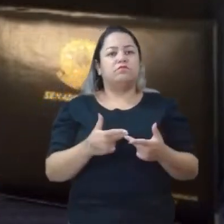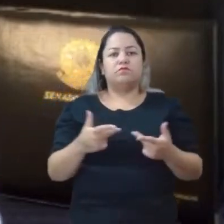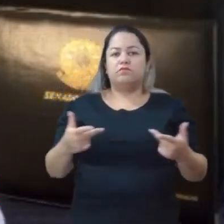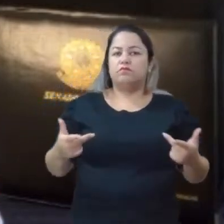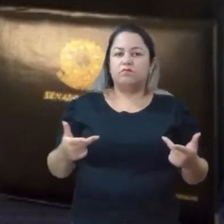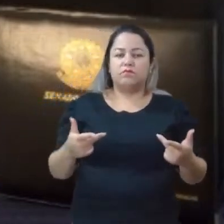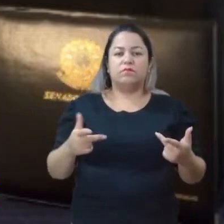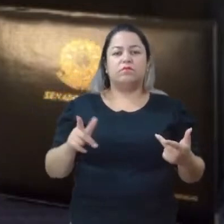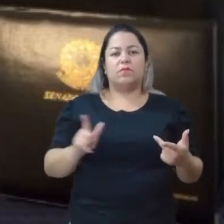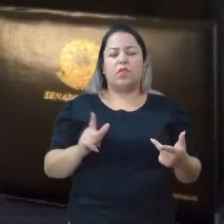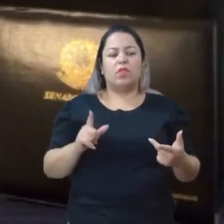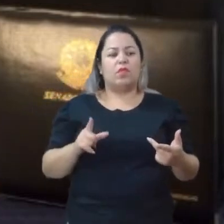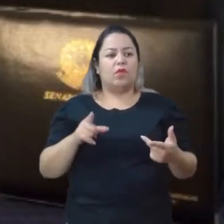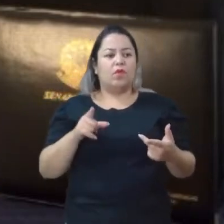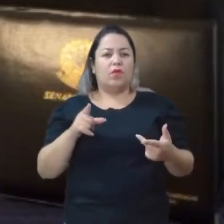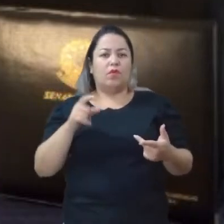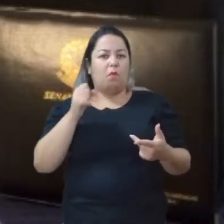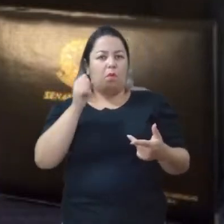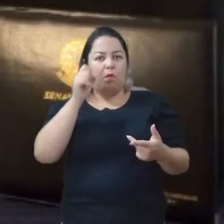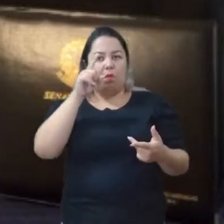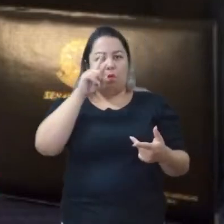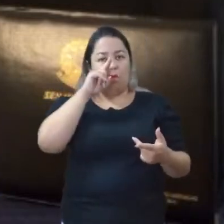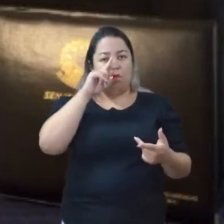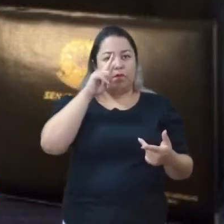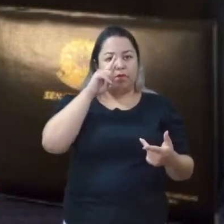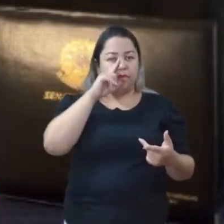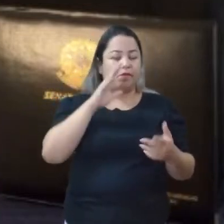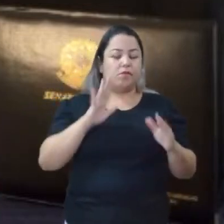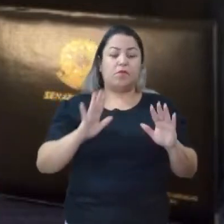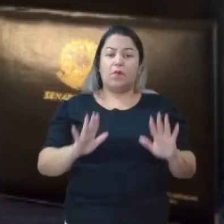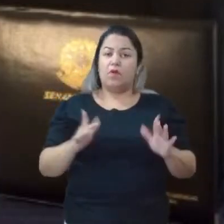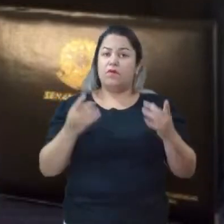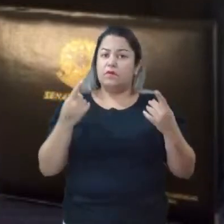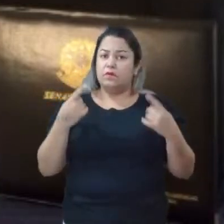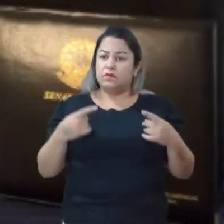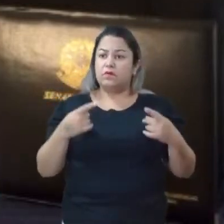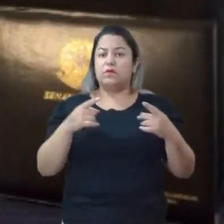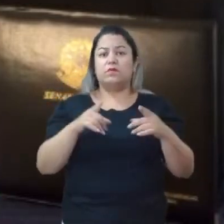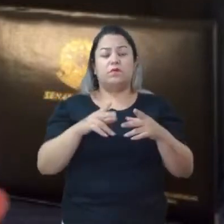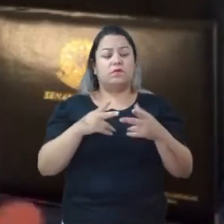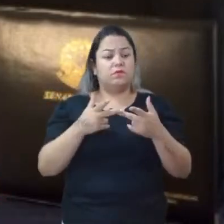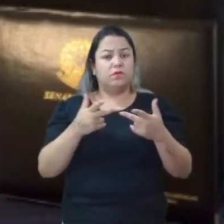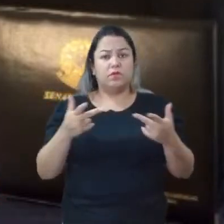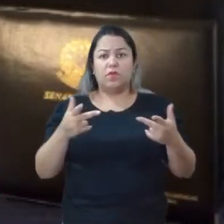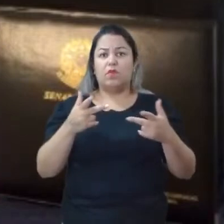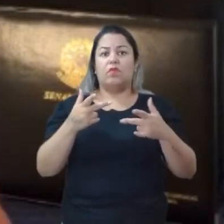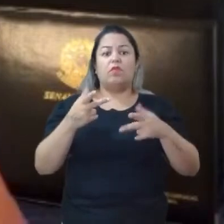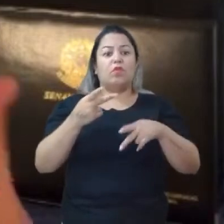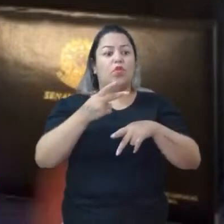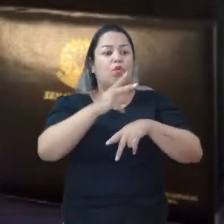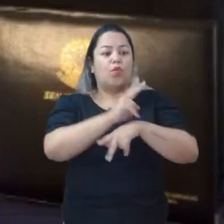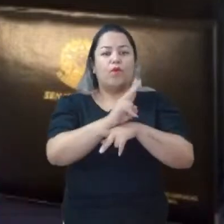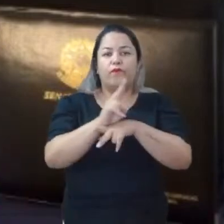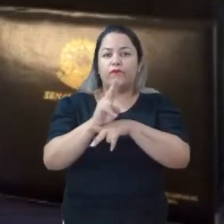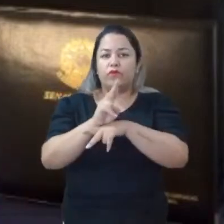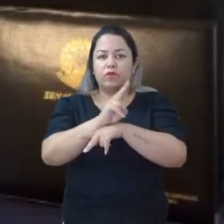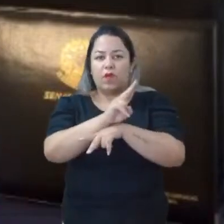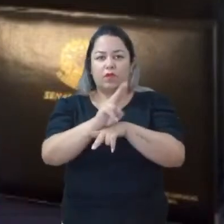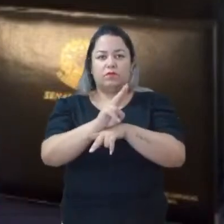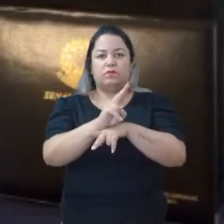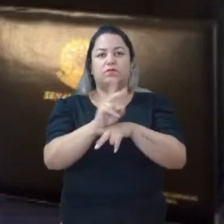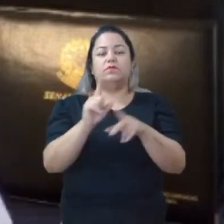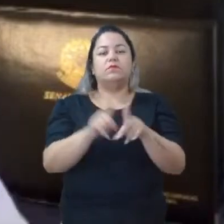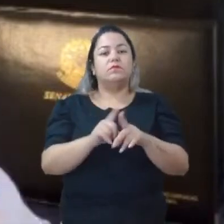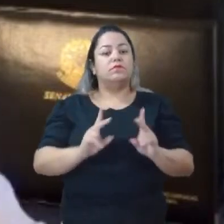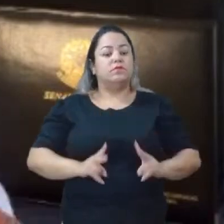sistemáticas, com ameaça física, com ameaça velada. Isso aconteceu com muita